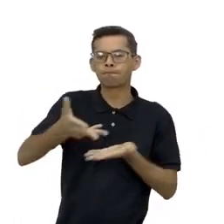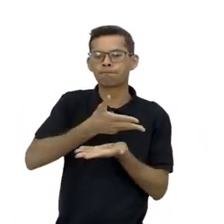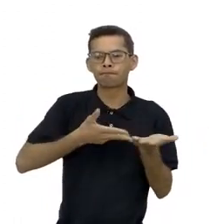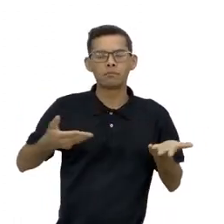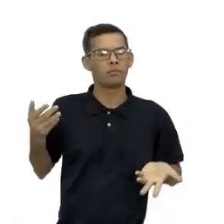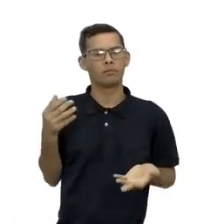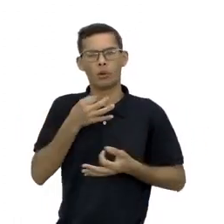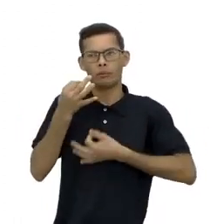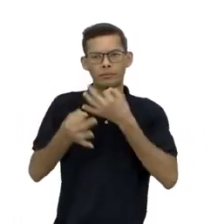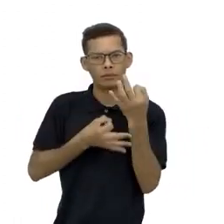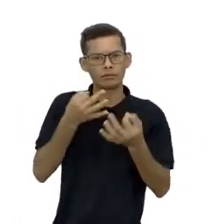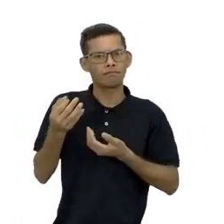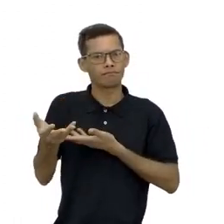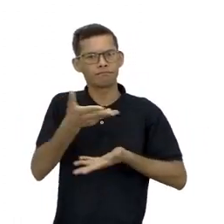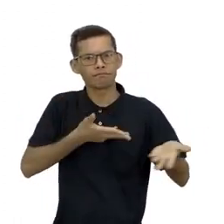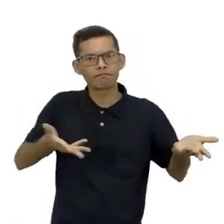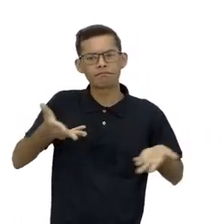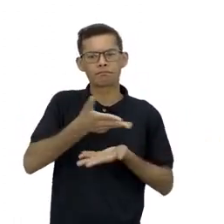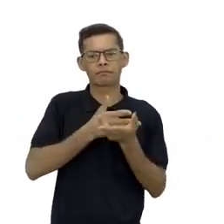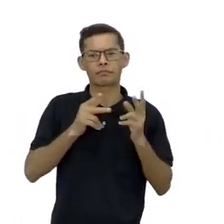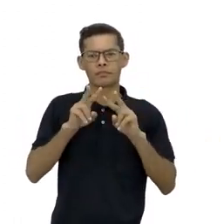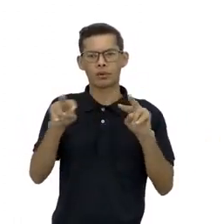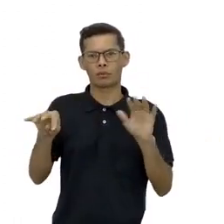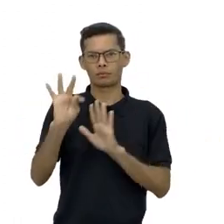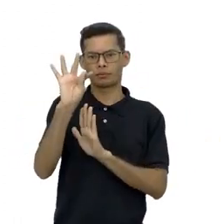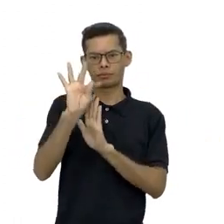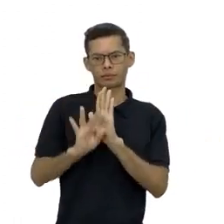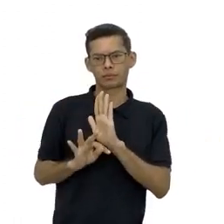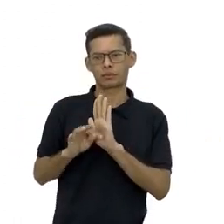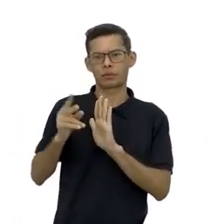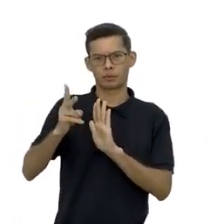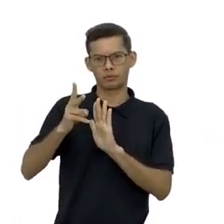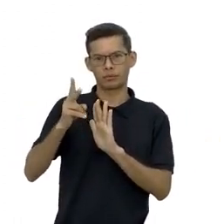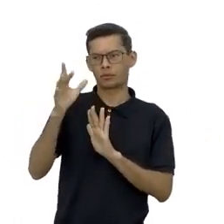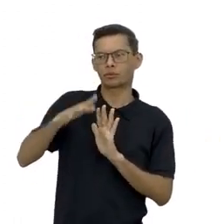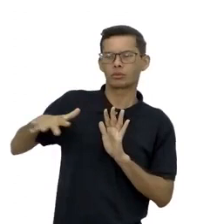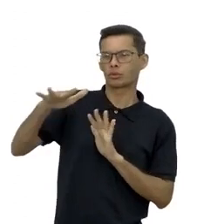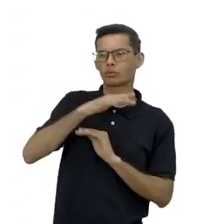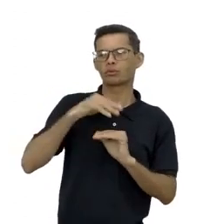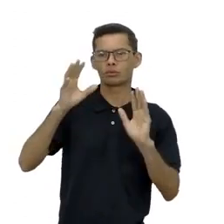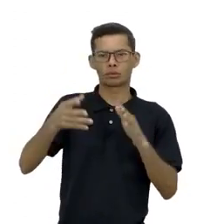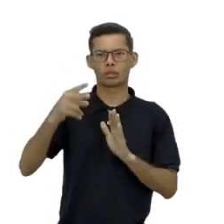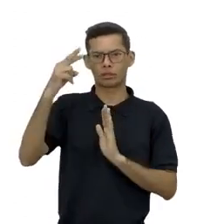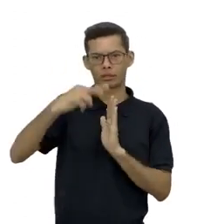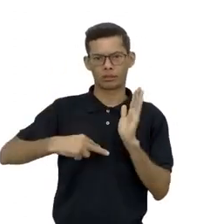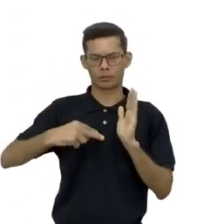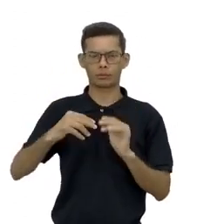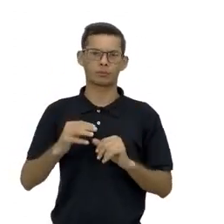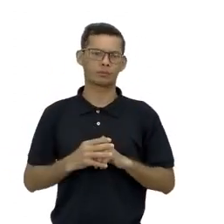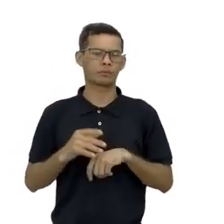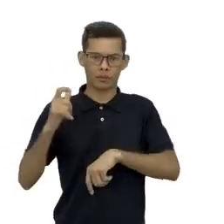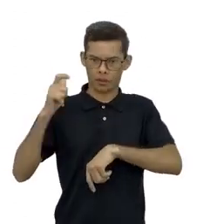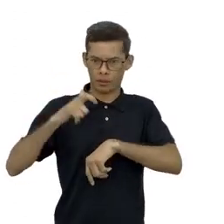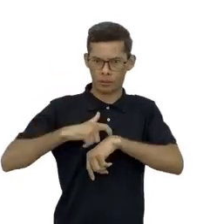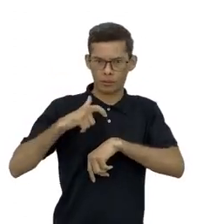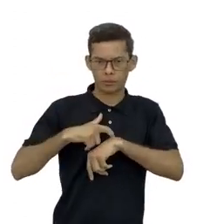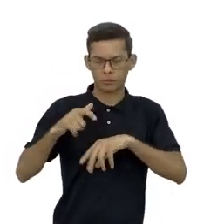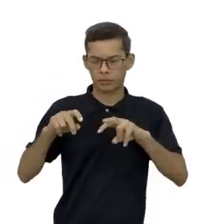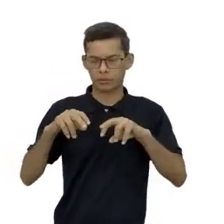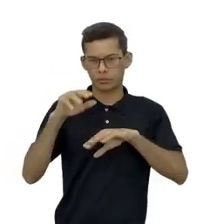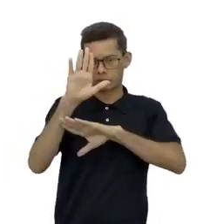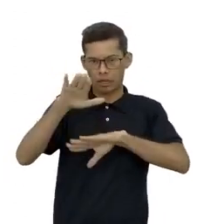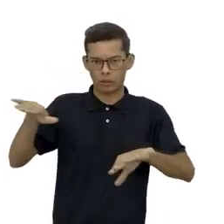e opiniões sobre aquele texto que foi lido por toda a turma. É o momento, a roda de